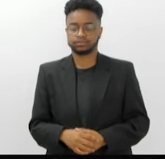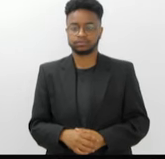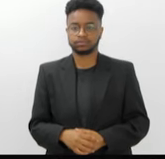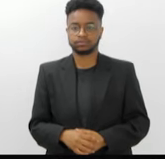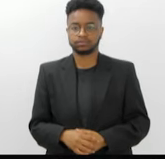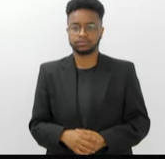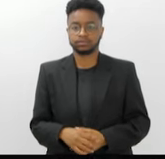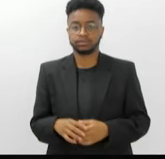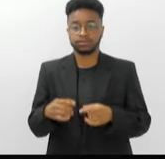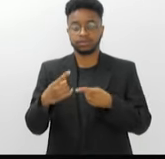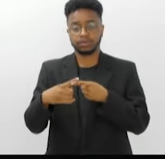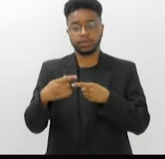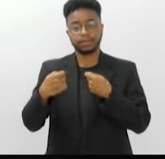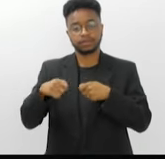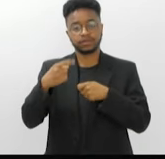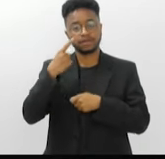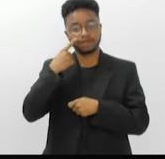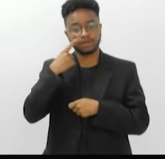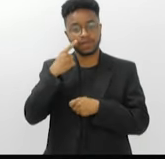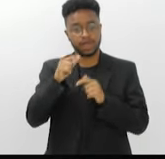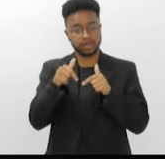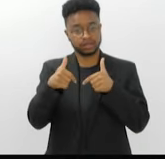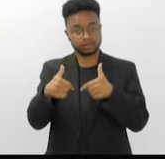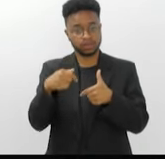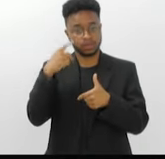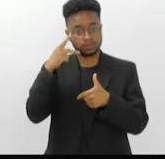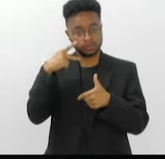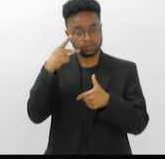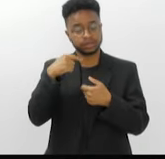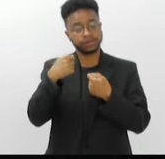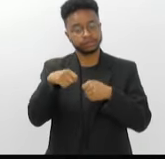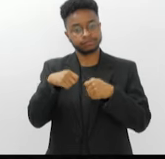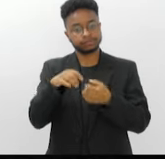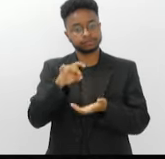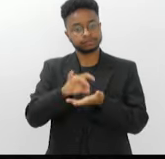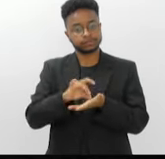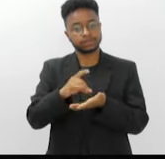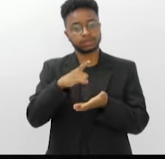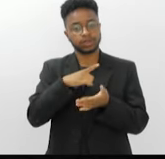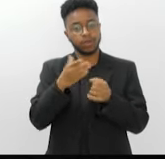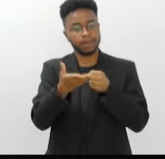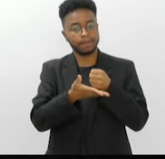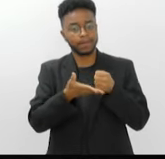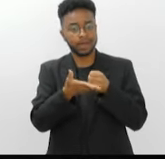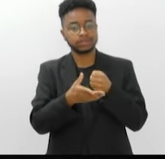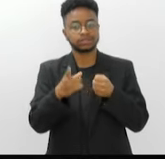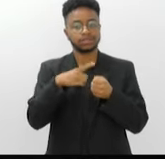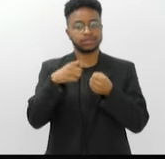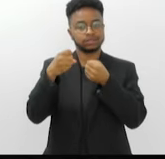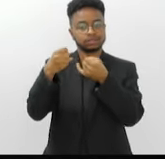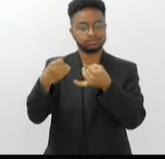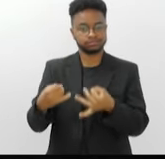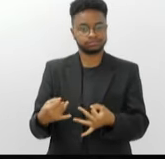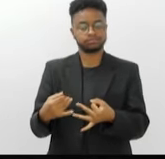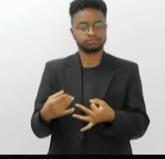verificar que o ato político precisa também de uma fundamentação, de uma